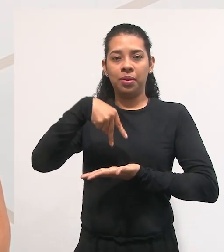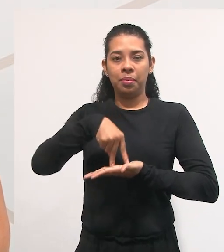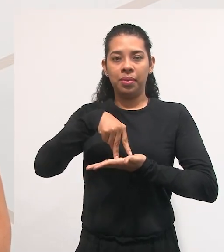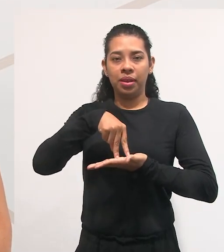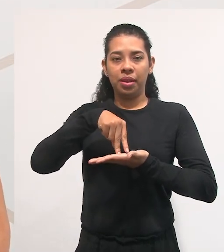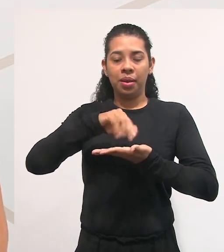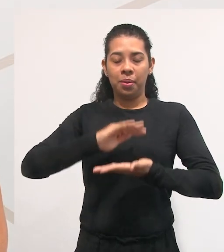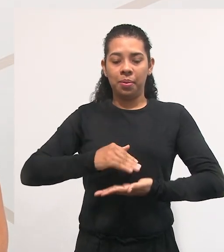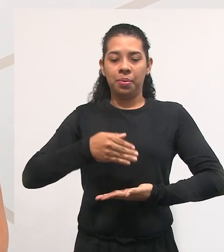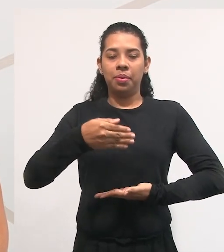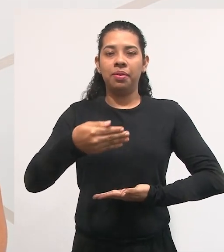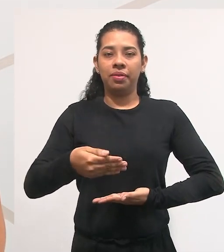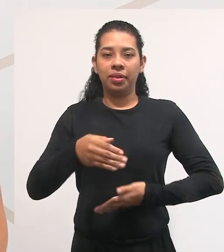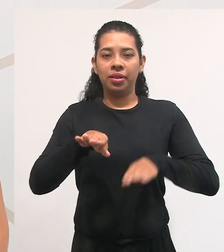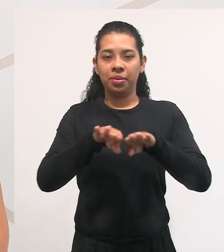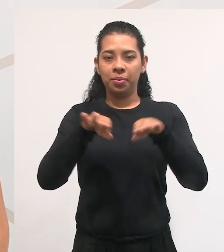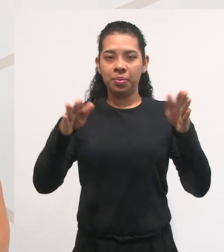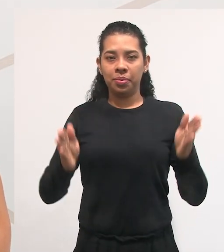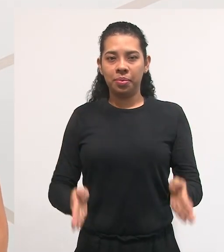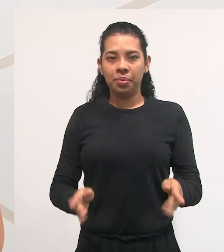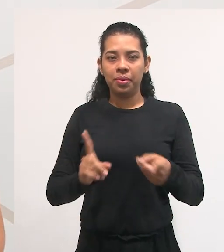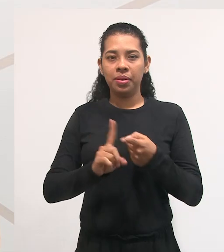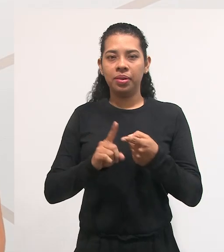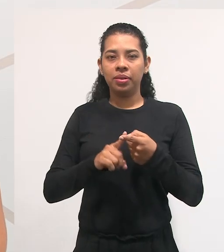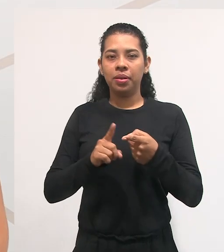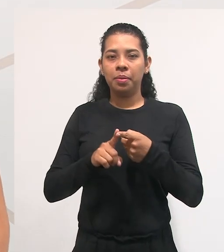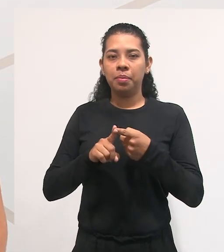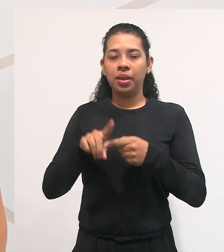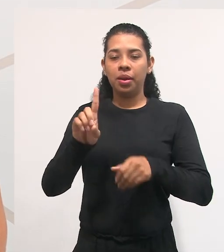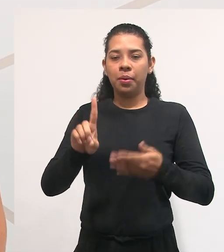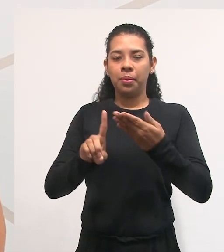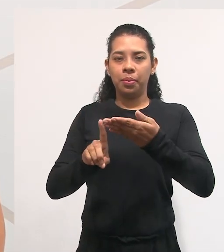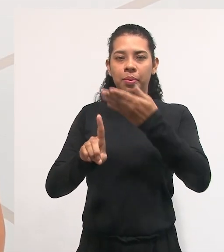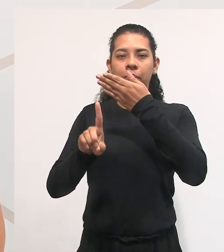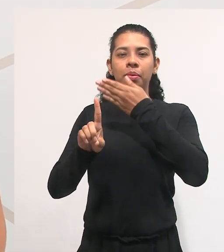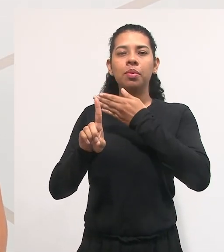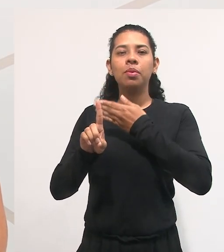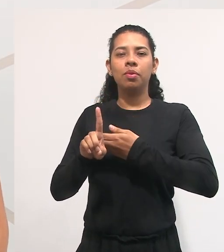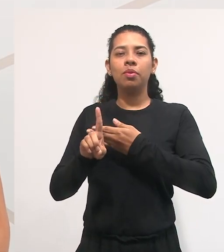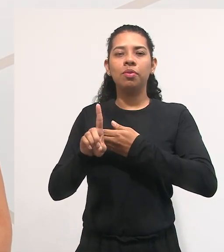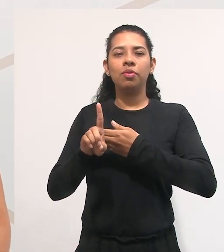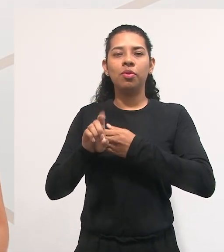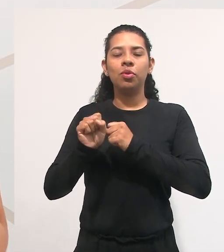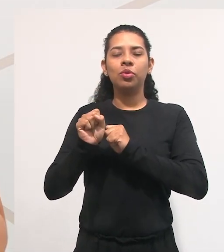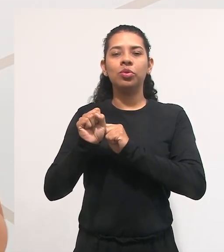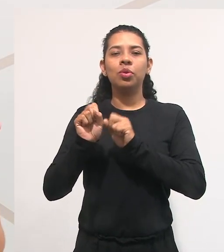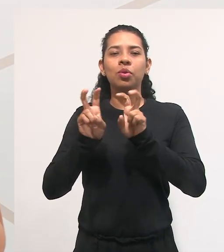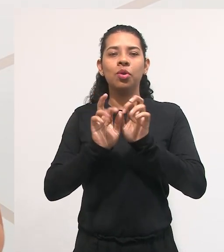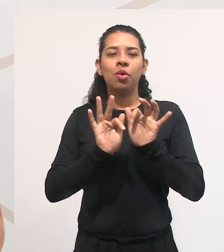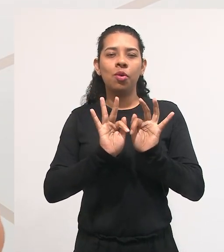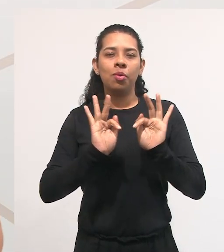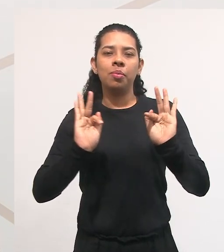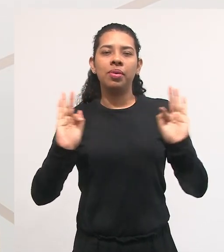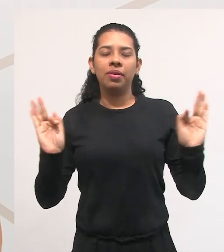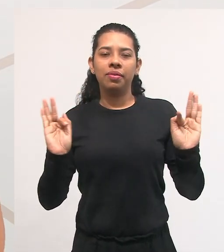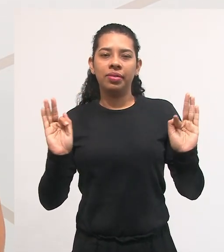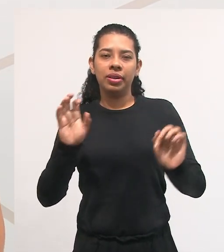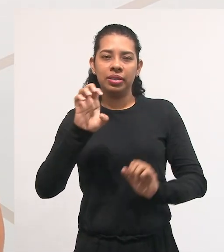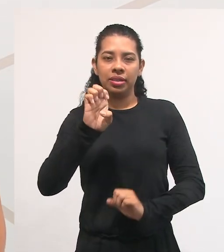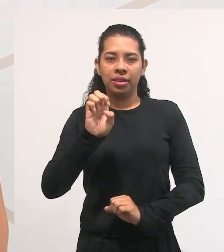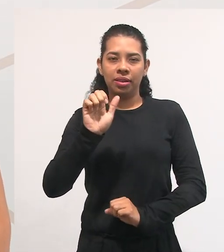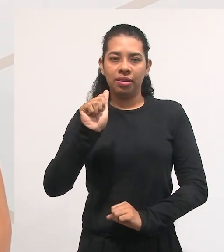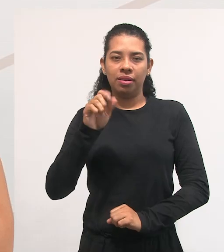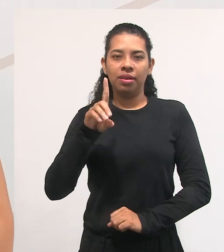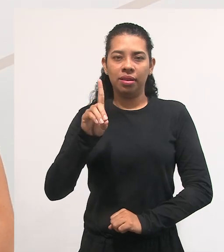acrílico e a minha direita a nossa tela interativa e ao fundo está a plotagem com os dizeres n EAD e conectores